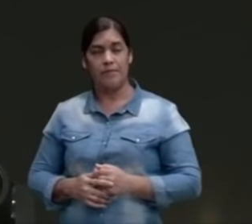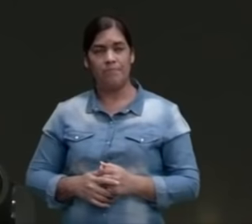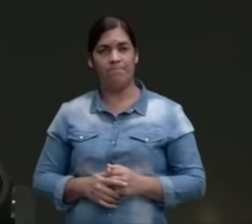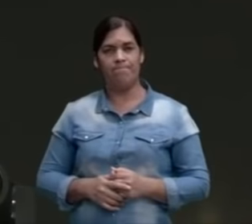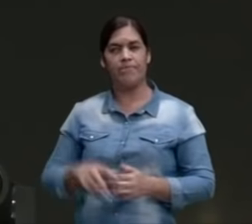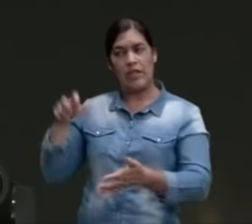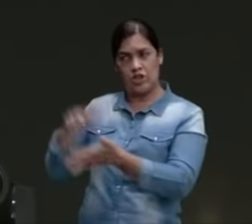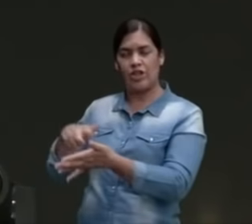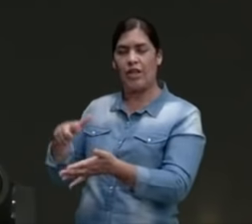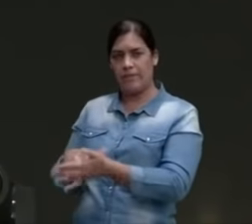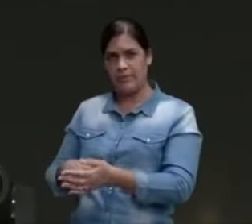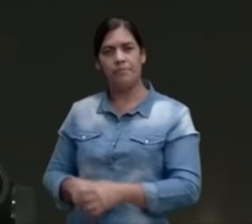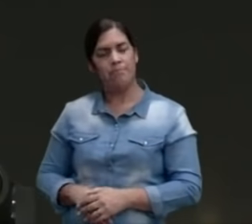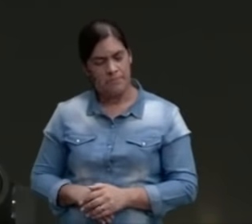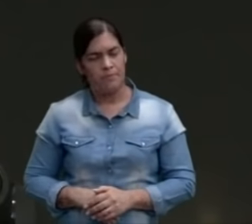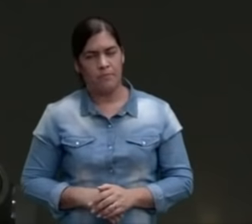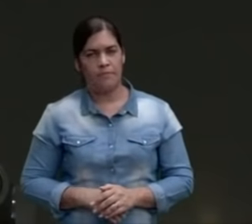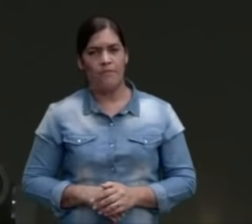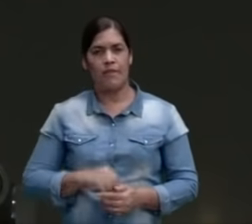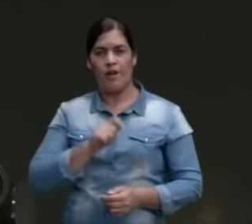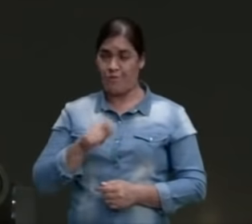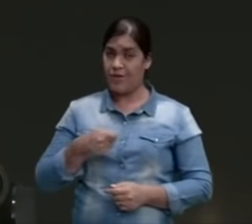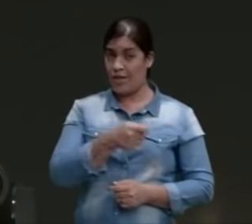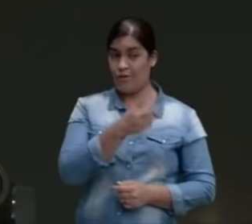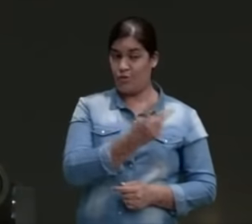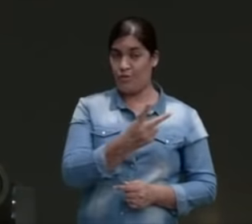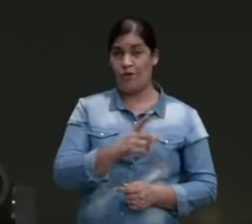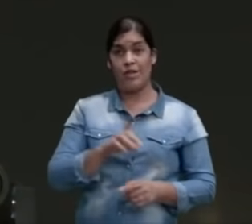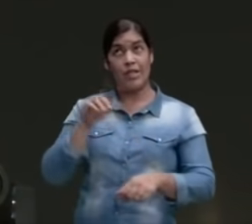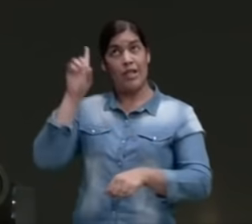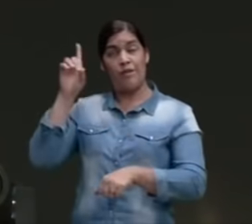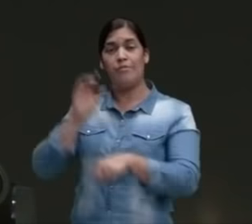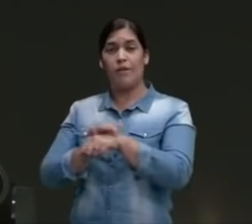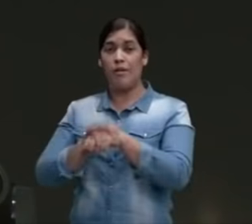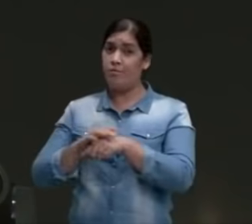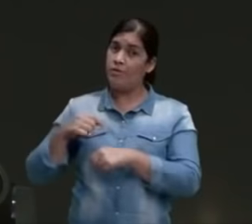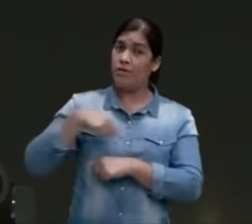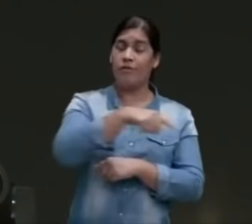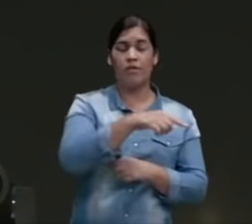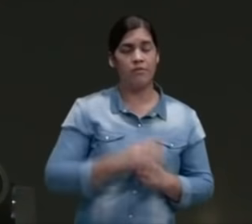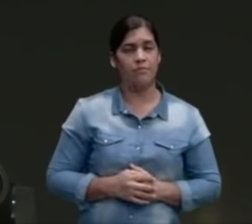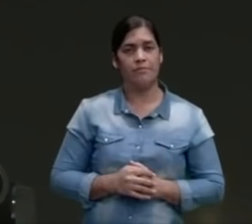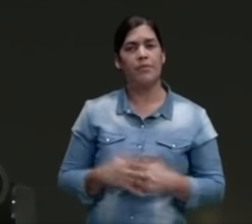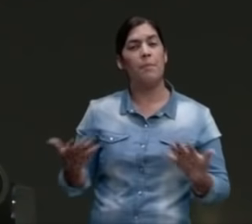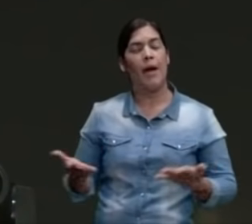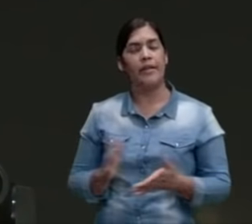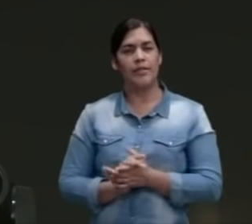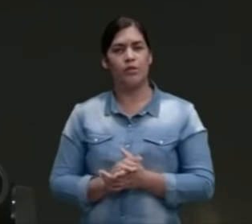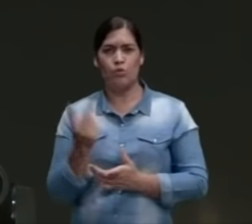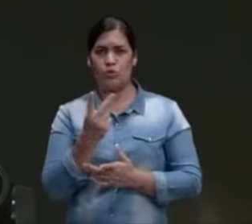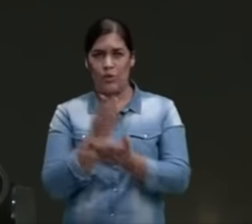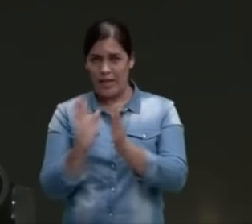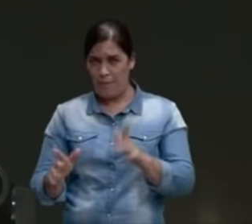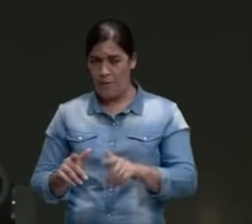eram castigadas. Então aquilo era um sinal de que eles eram enviados por Deus. Só que quando eles terminaram o trabalho deles, aí